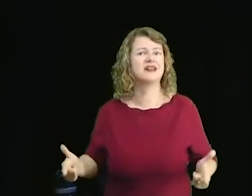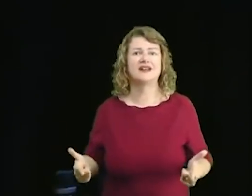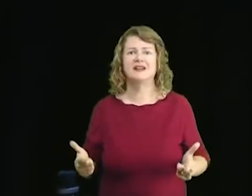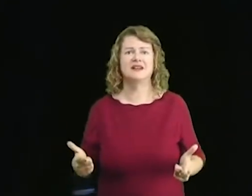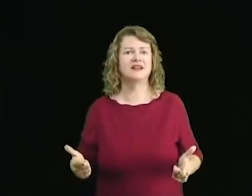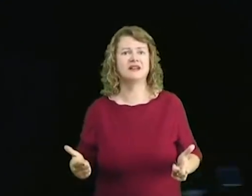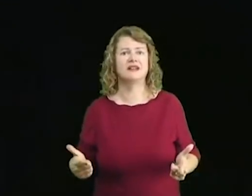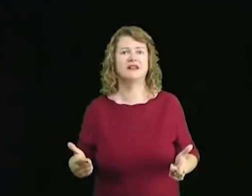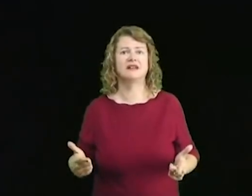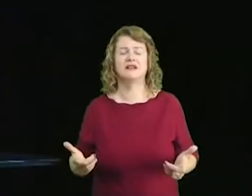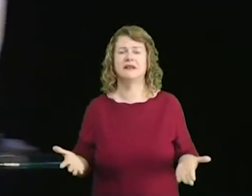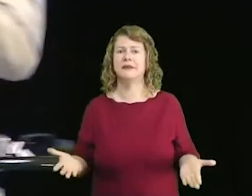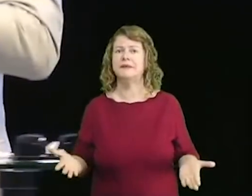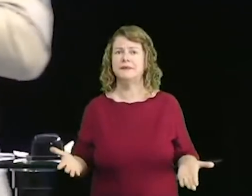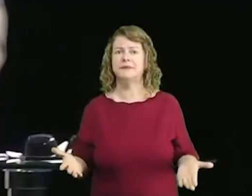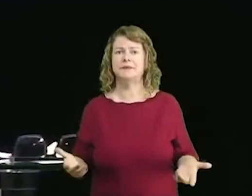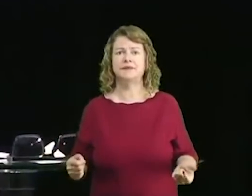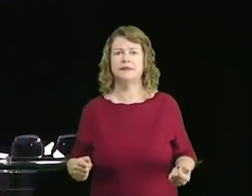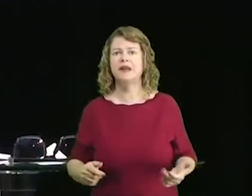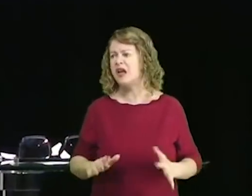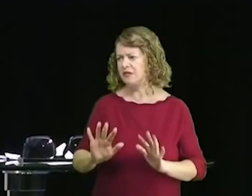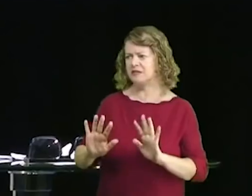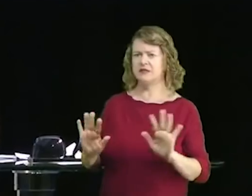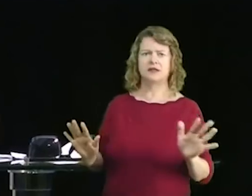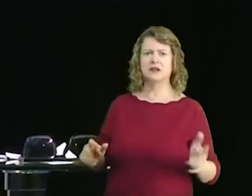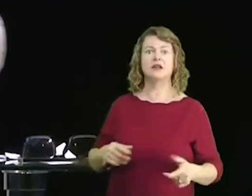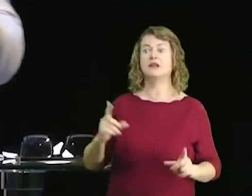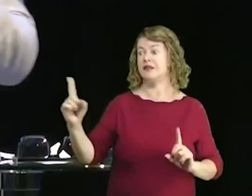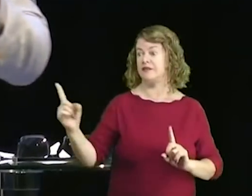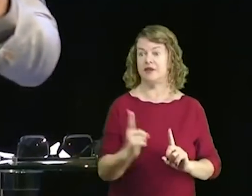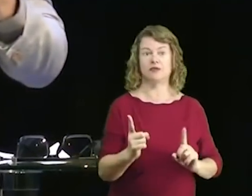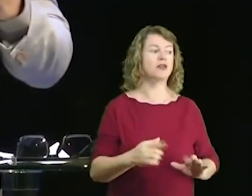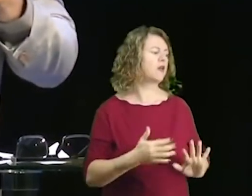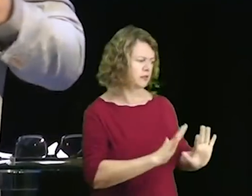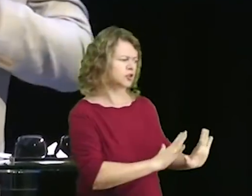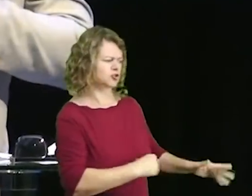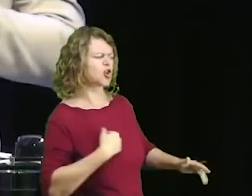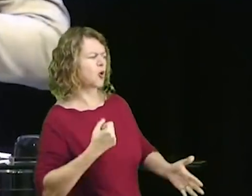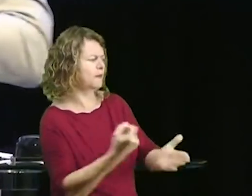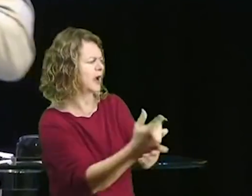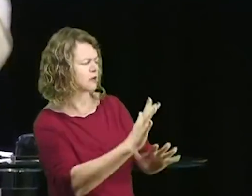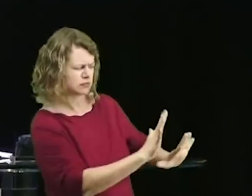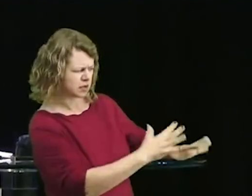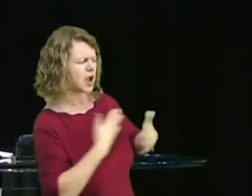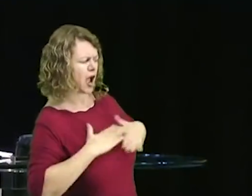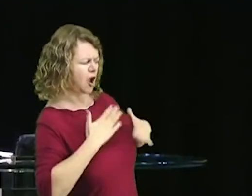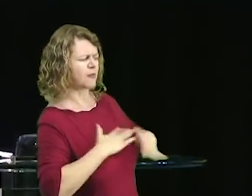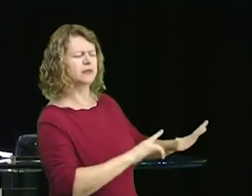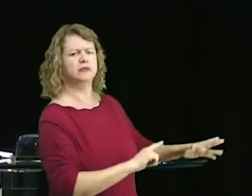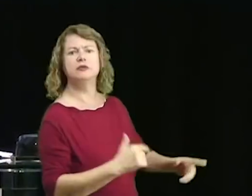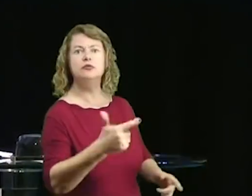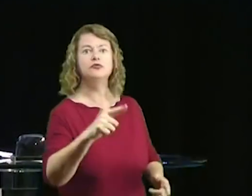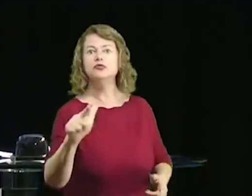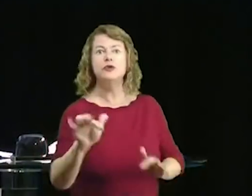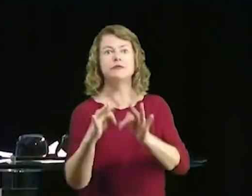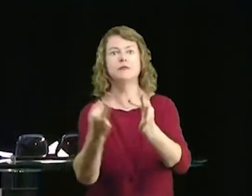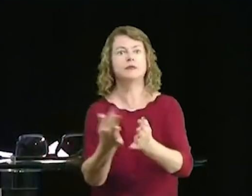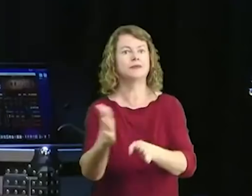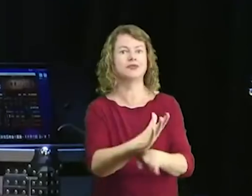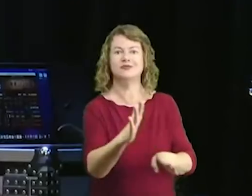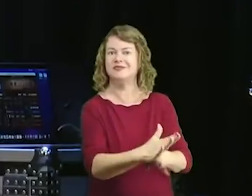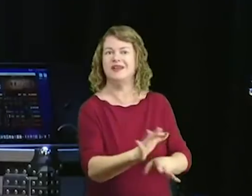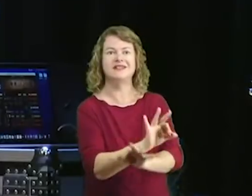assim, não, deixa que eu resolvo, deixa que eu vou lá e pago, deixa que eu vou lá e quito a tua dívida. Ela não tem mais como resolver.